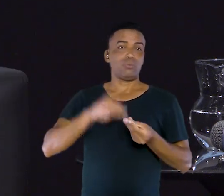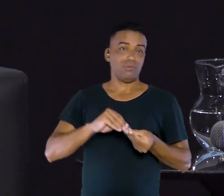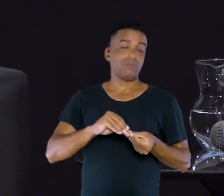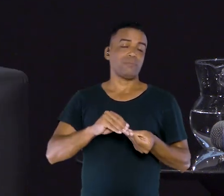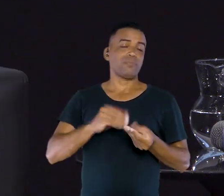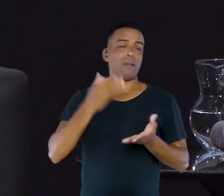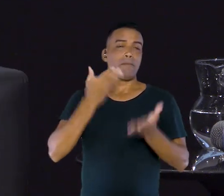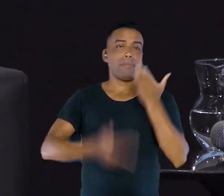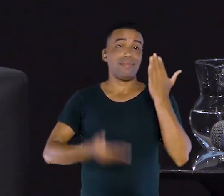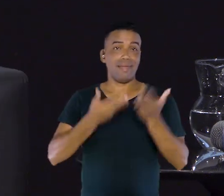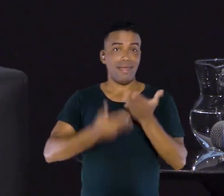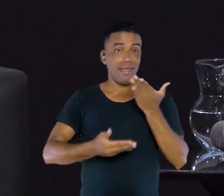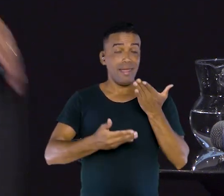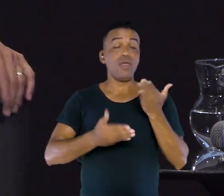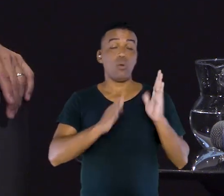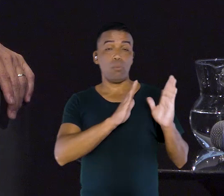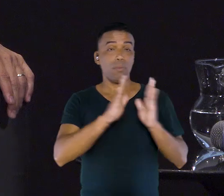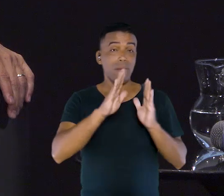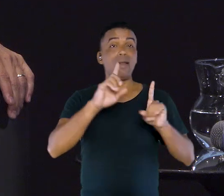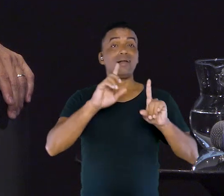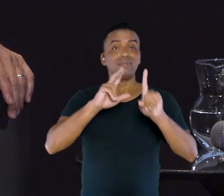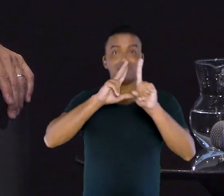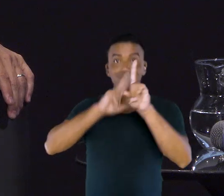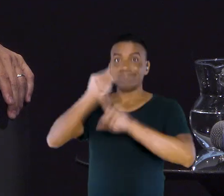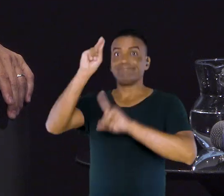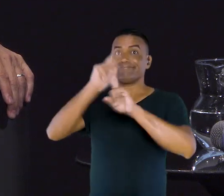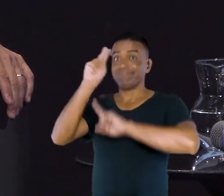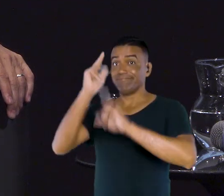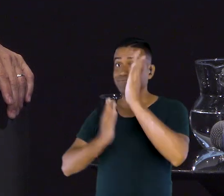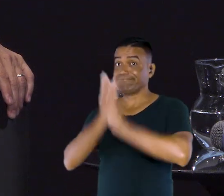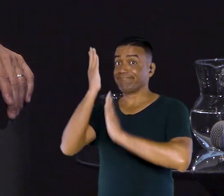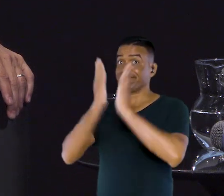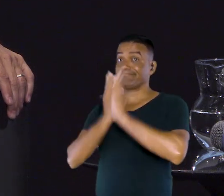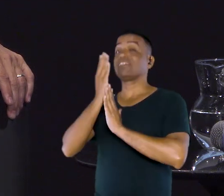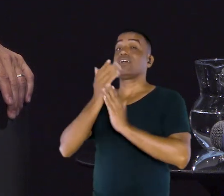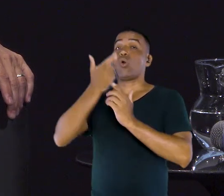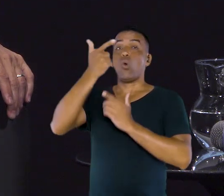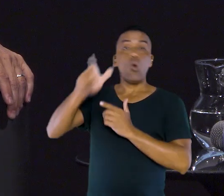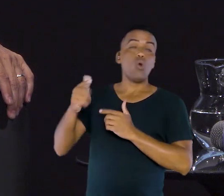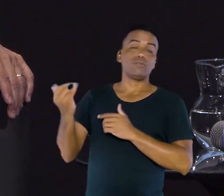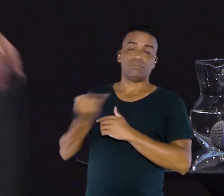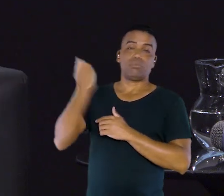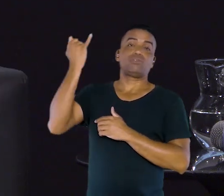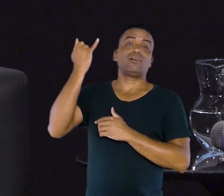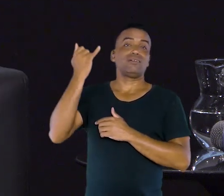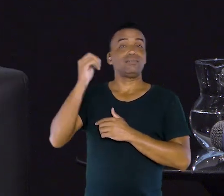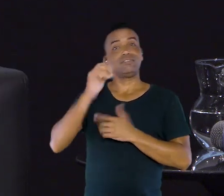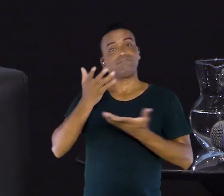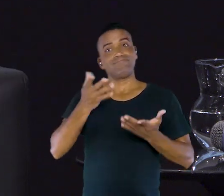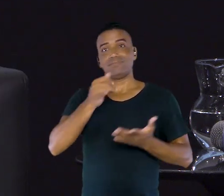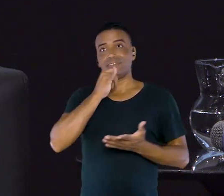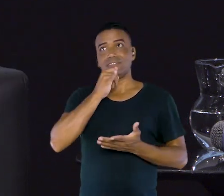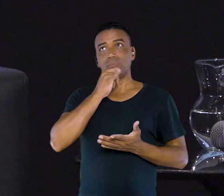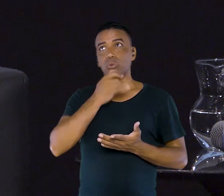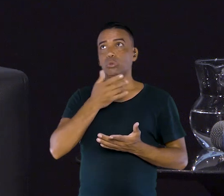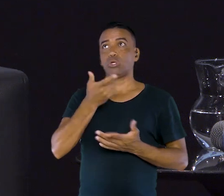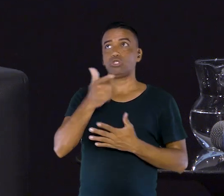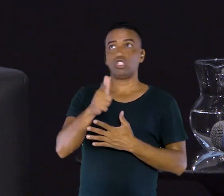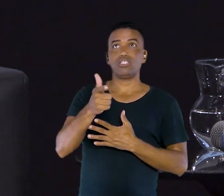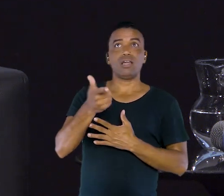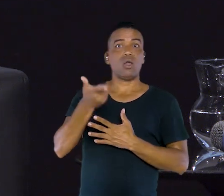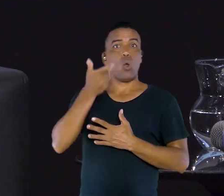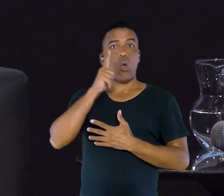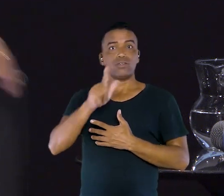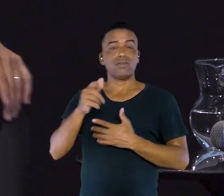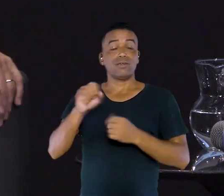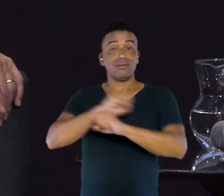a gente perdeu, mas acho que a gente ganhou algumas coisas que são importantes, que a gente não... talvez não tivessem